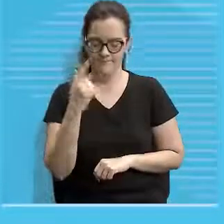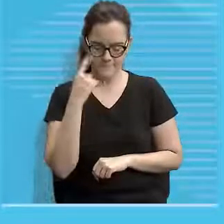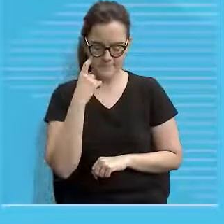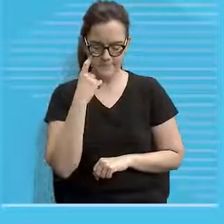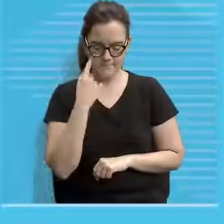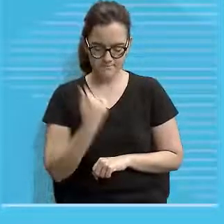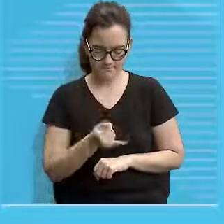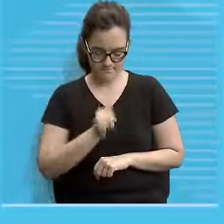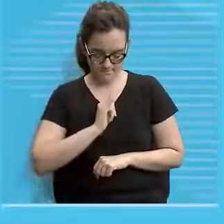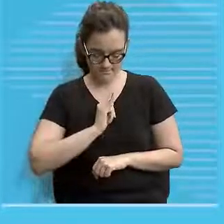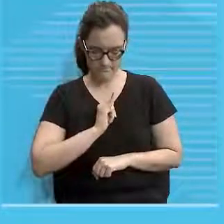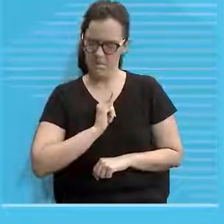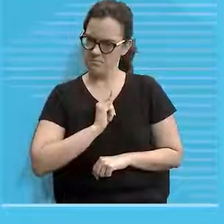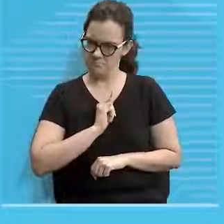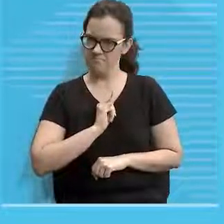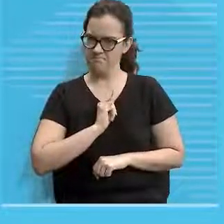mesmo.